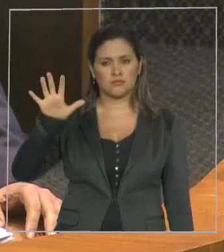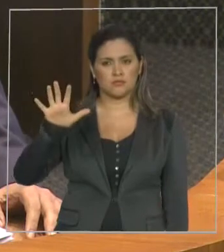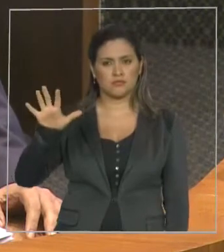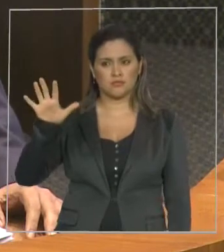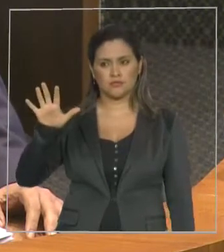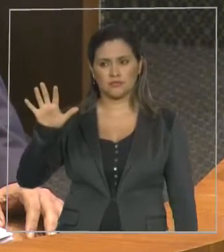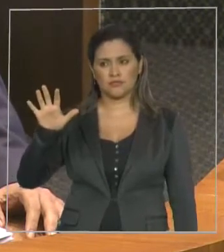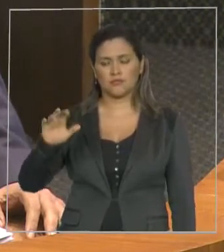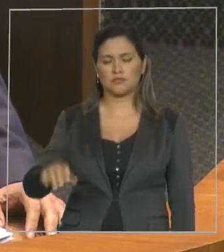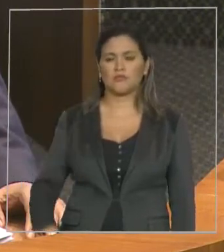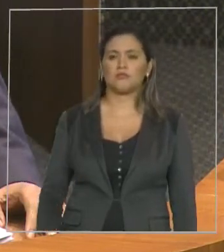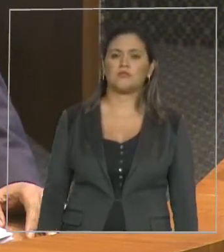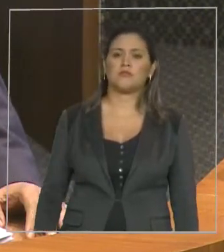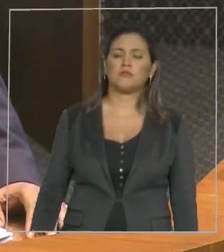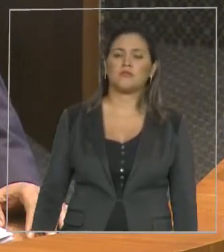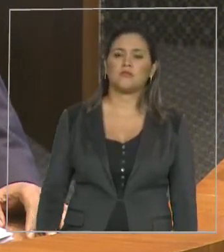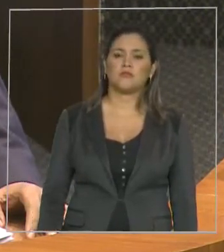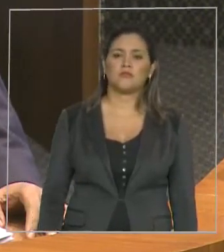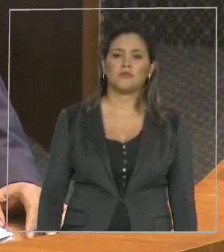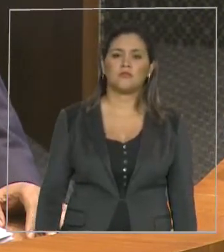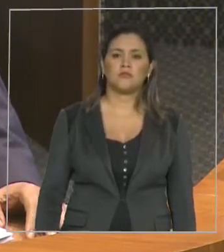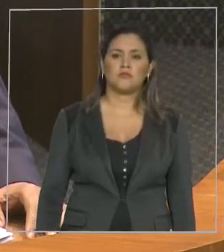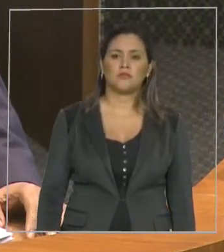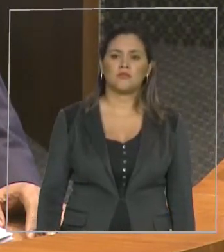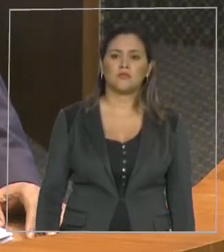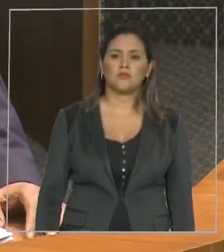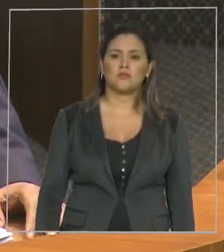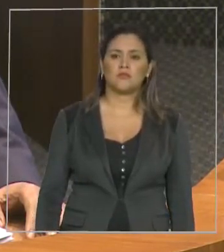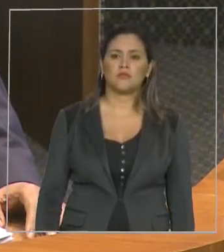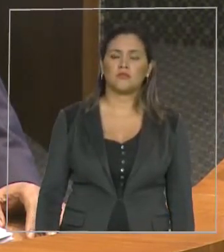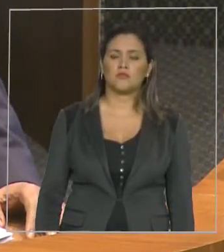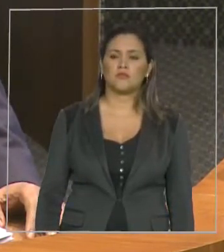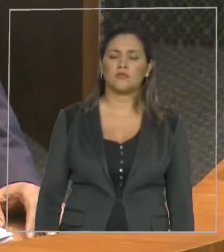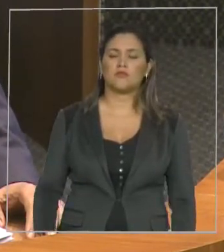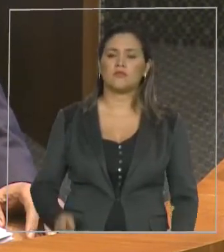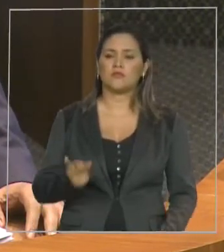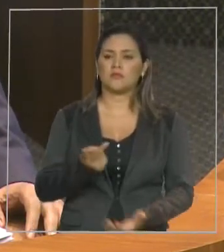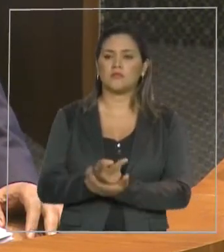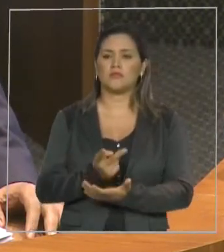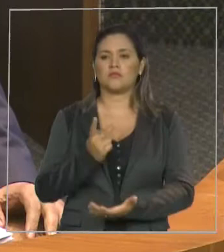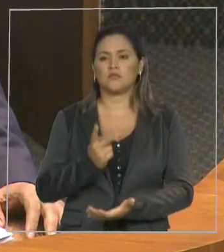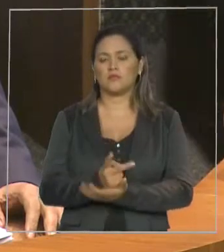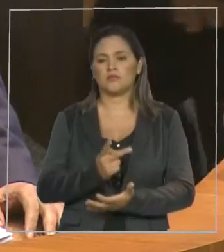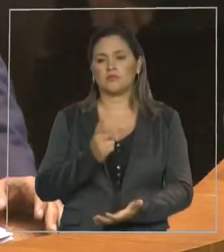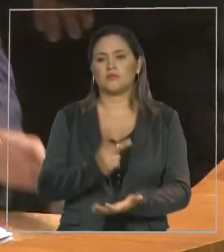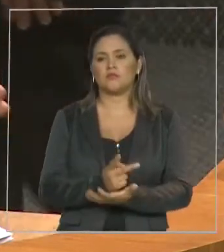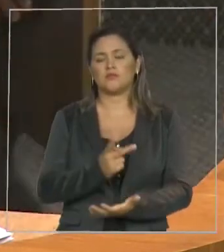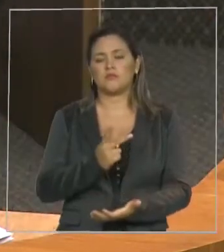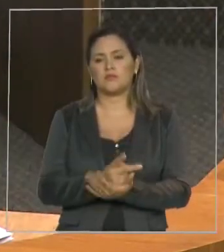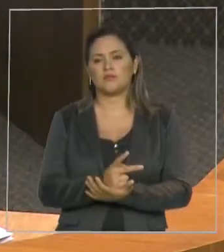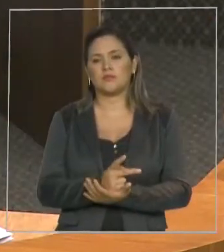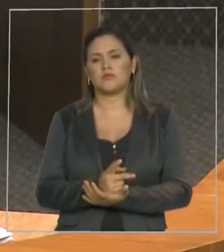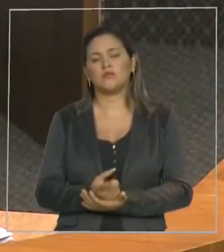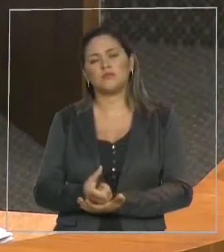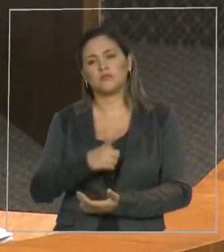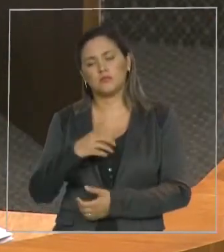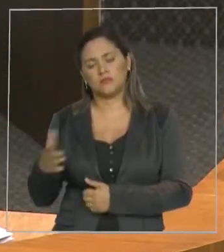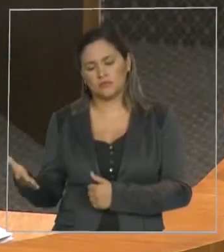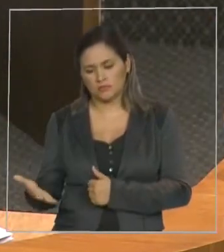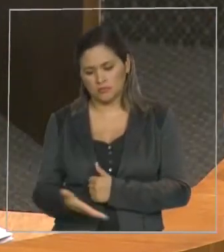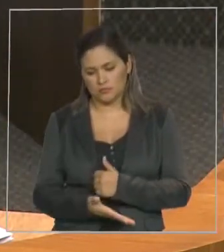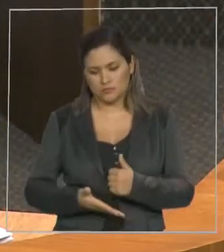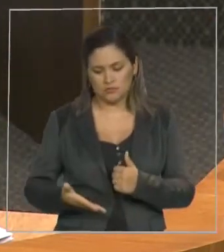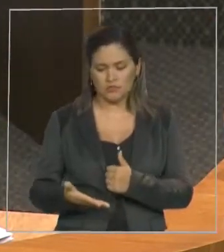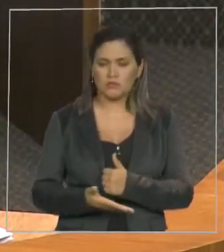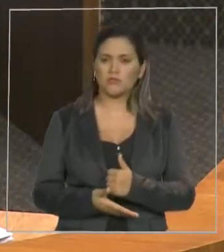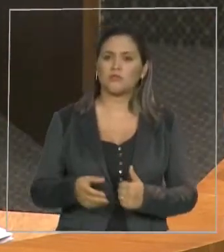a sede e o comando do partido sempre foi enraizado no Nordeste, sobretudo no estado